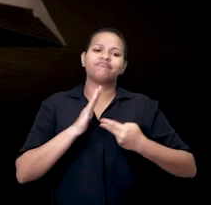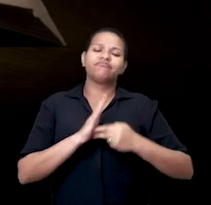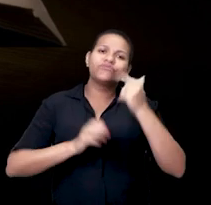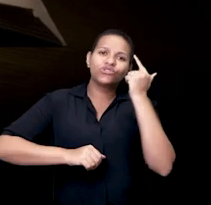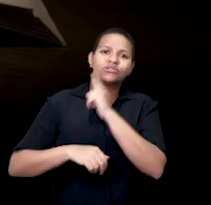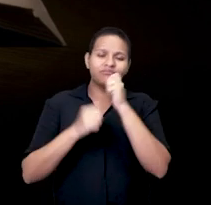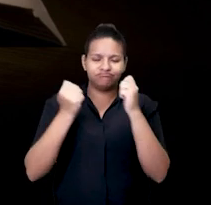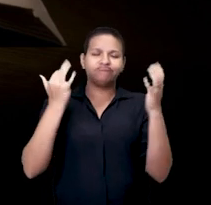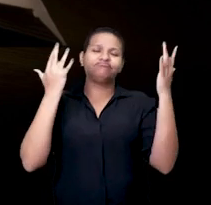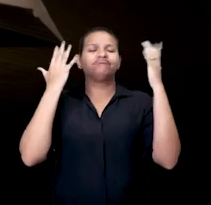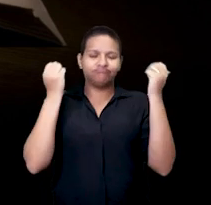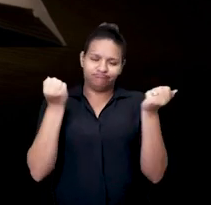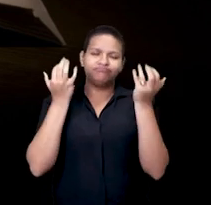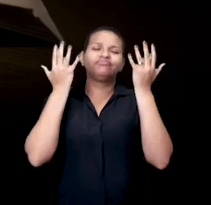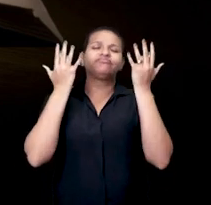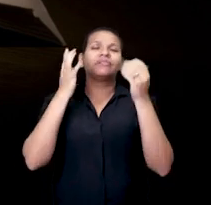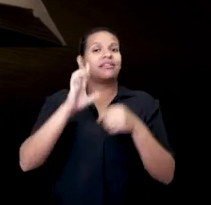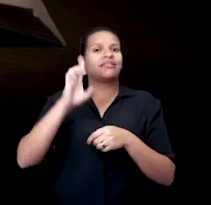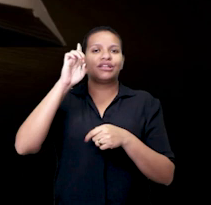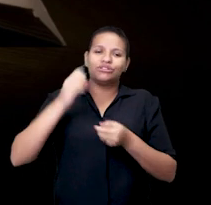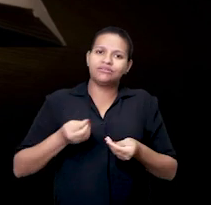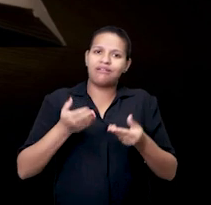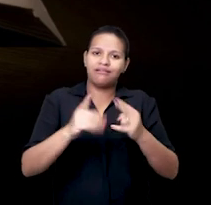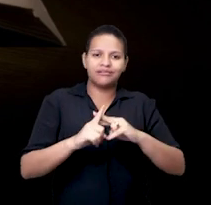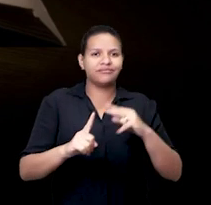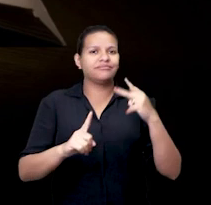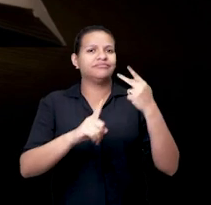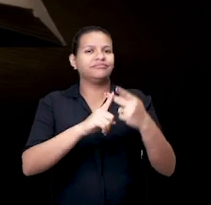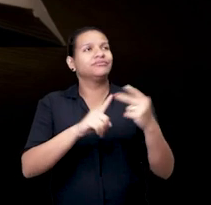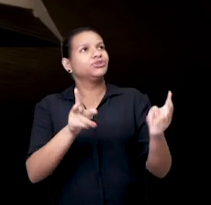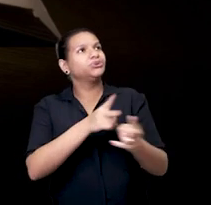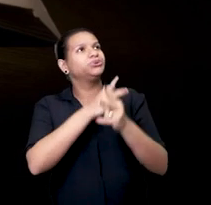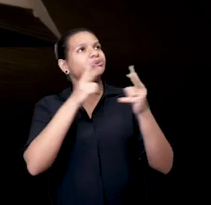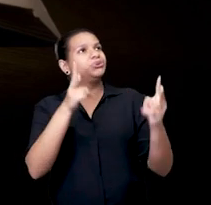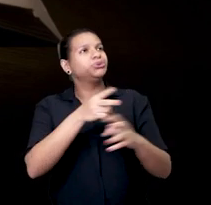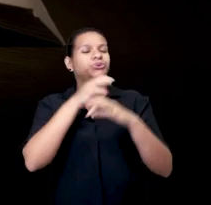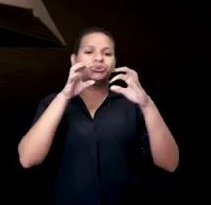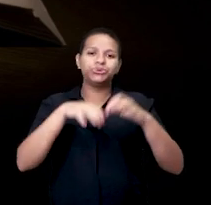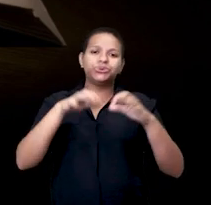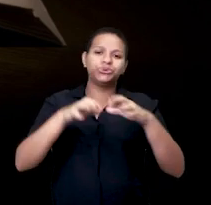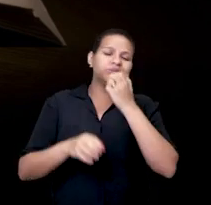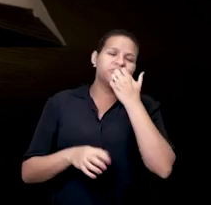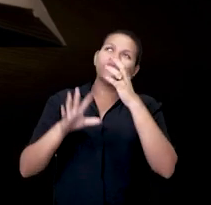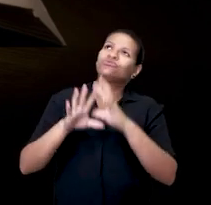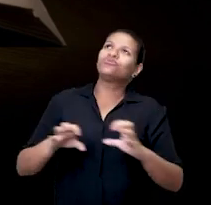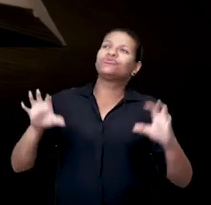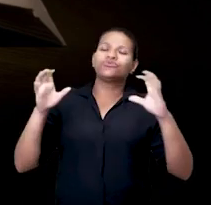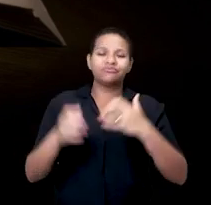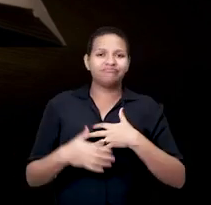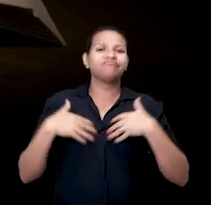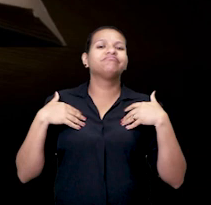senhor te recompensará. O vento norte traz chuva. E a língua detratora anuvia os semblantes.